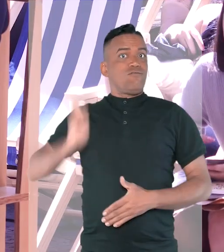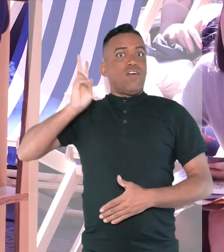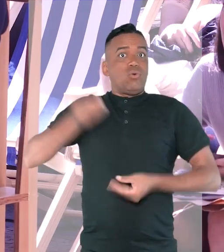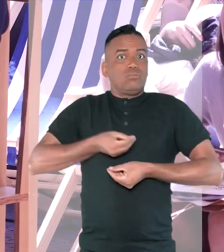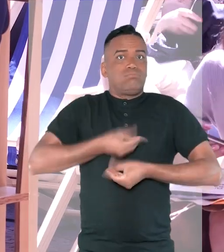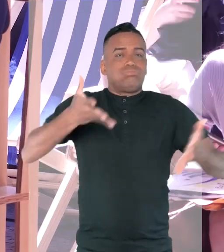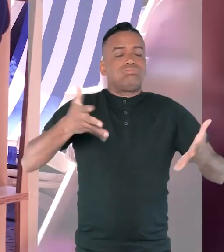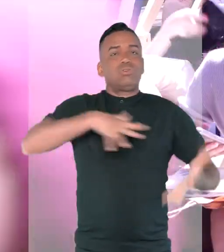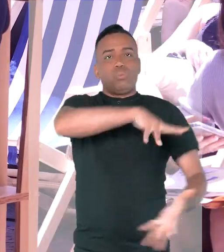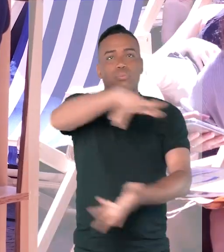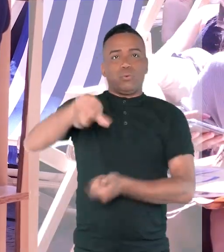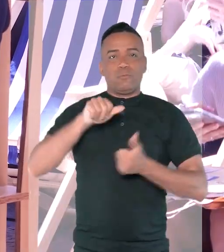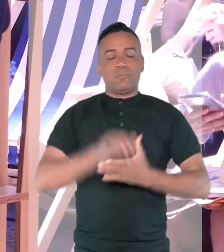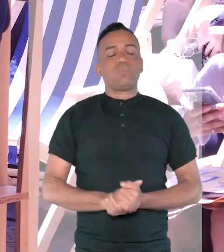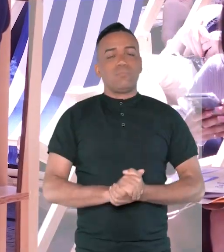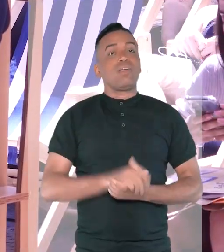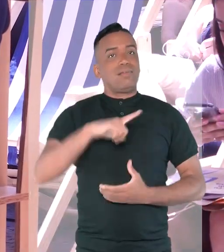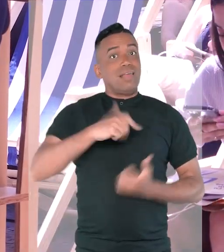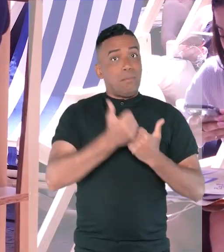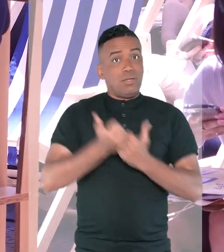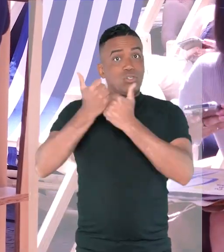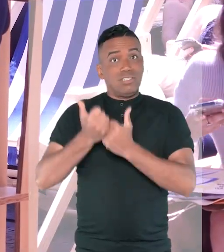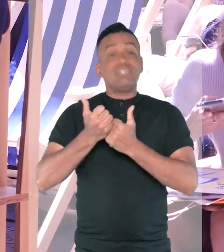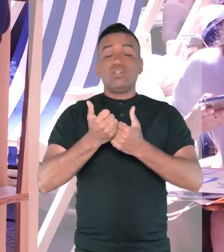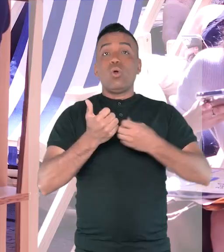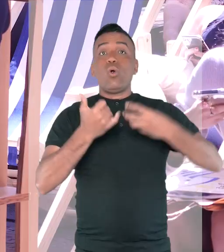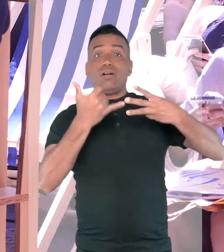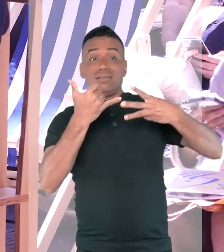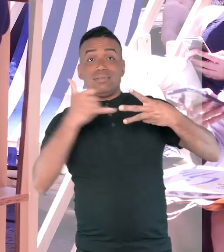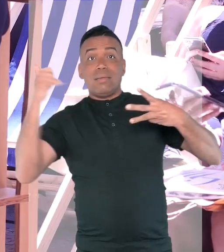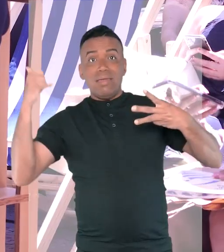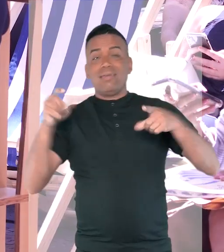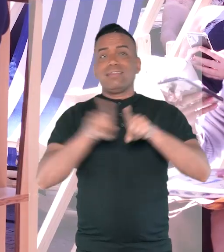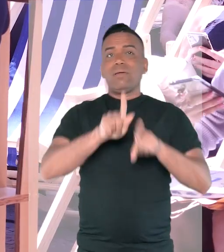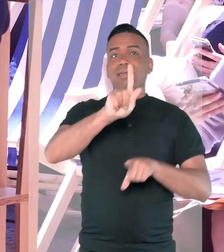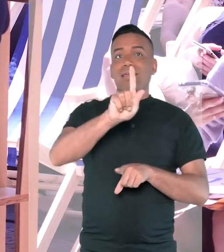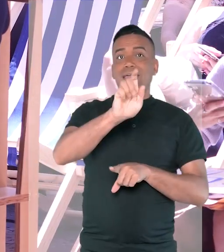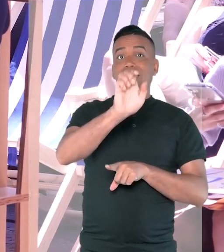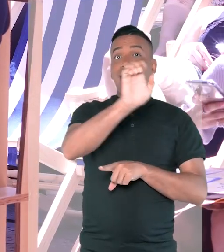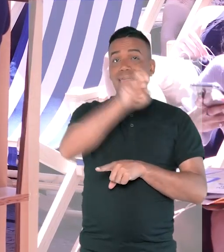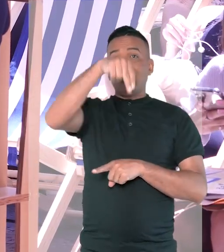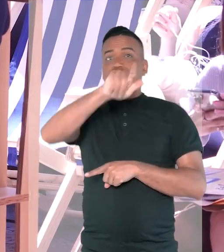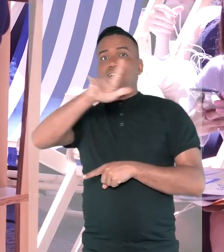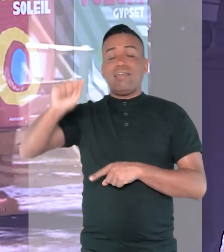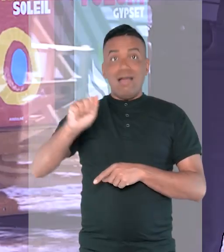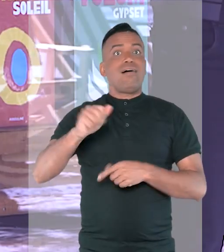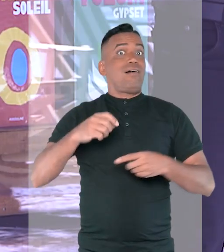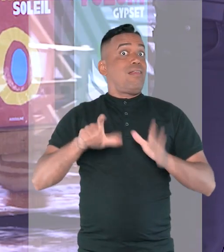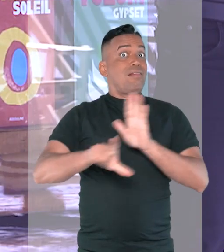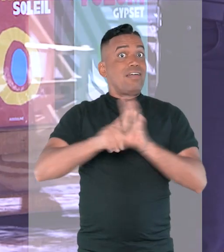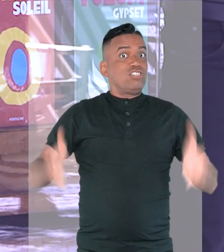branco. Sentados em cadeiras de madeira, espectadores folheiam o livro de Sofia. Incentiva a